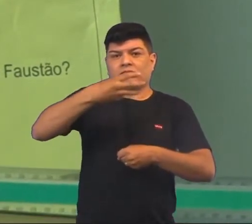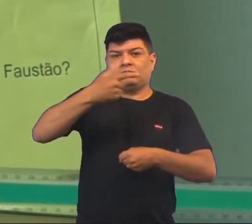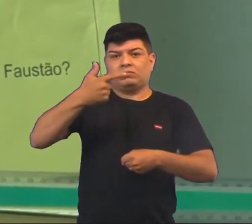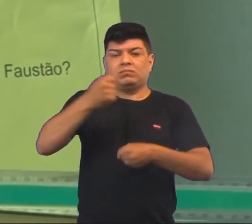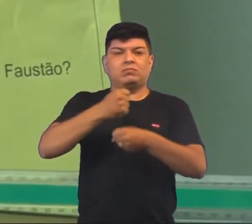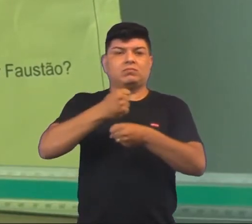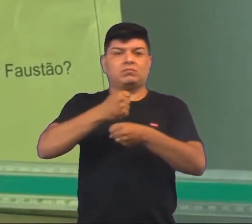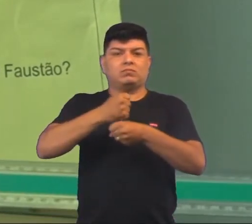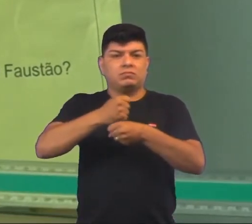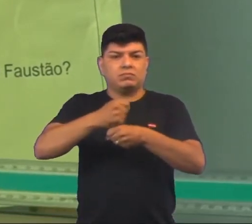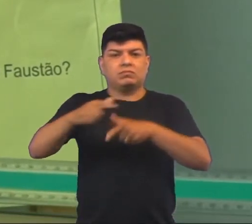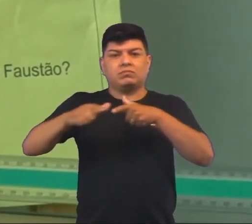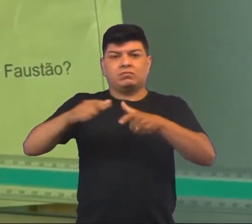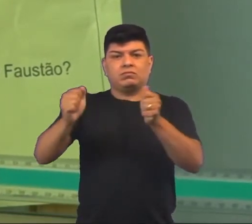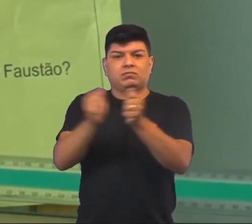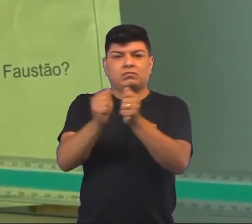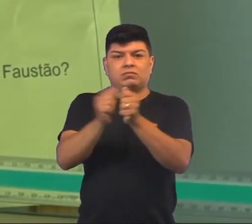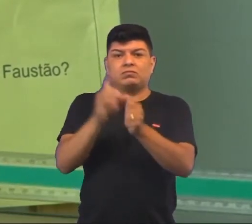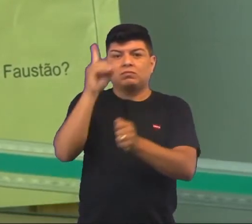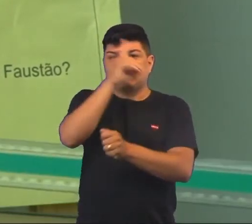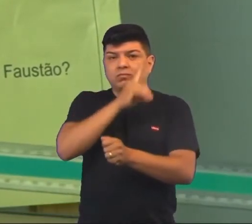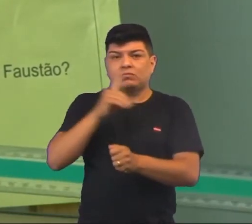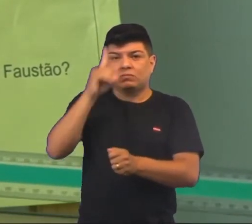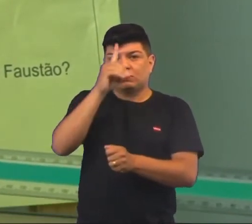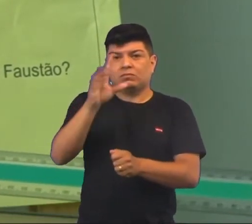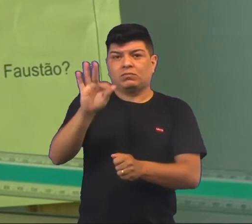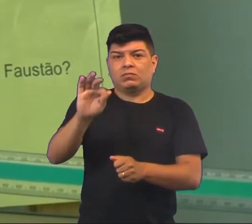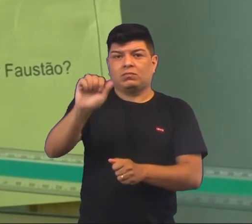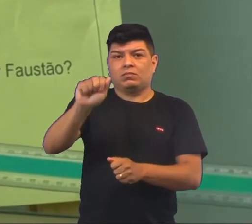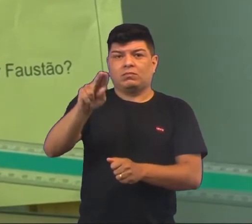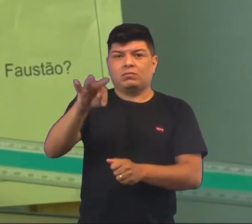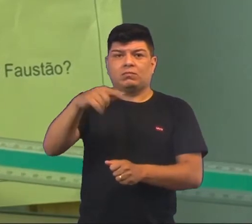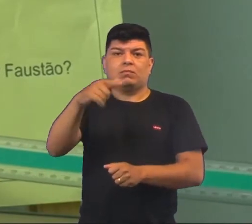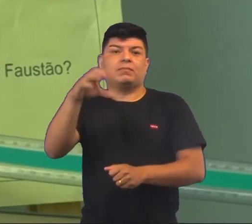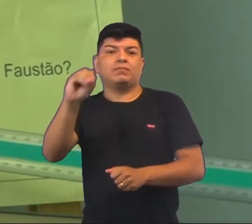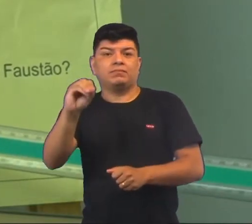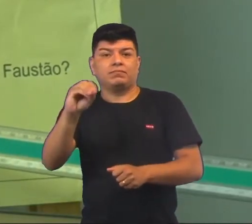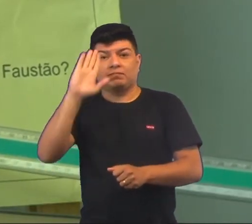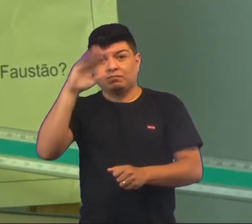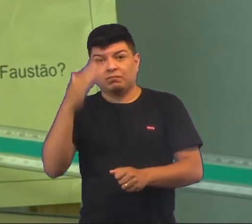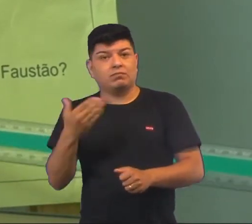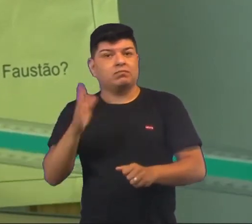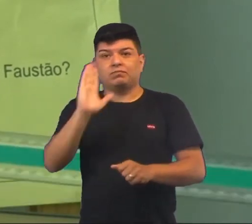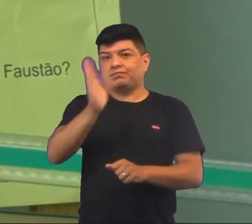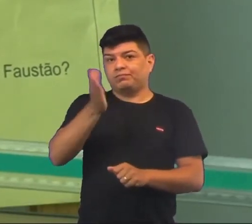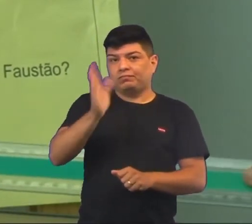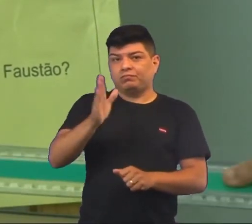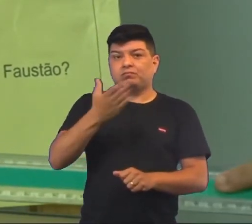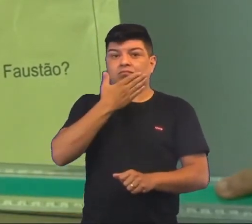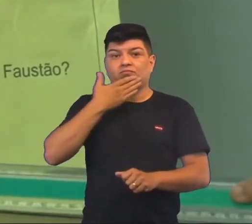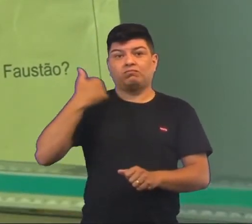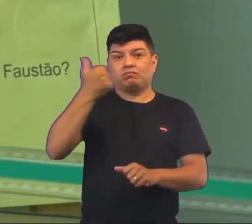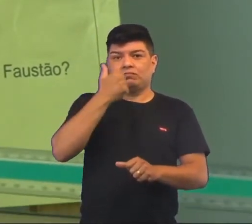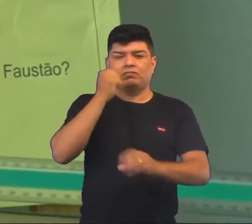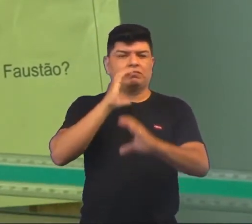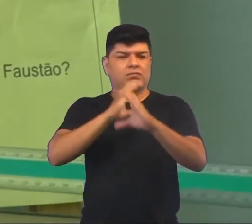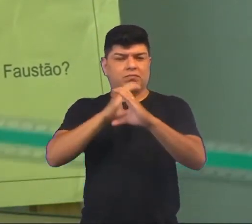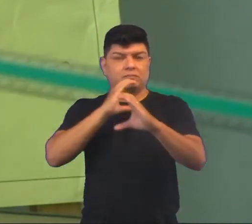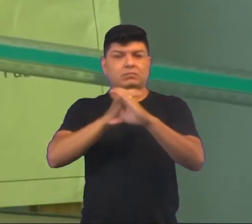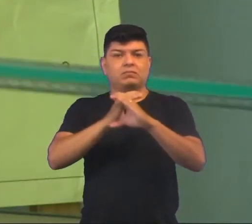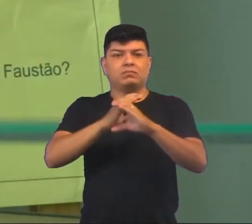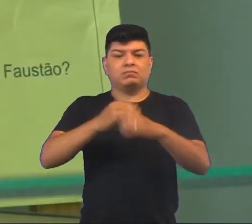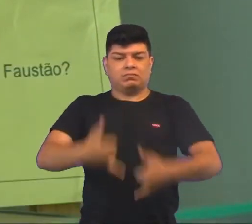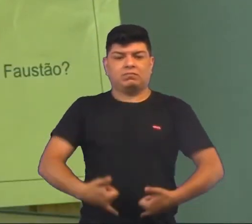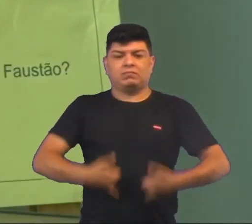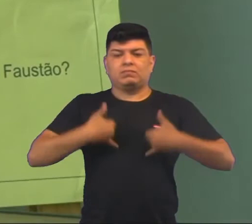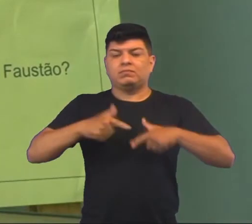parceria com ele no Domingão do Faustão. Então, ela elogiou dizendo que ele é um dos maiores comunicadores, né? E teve